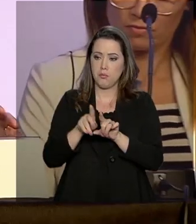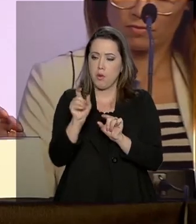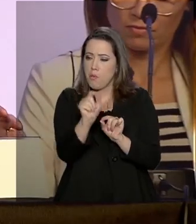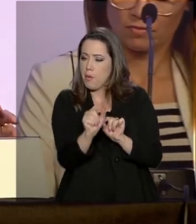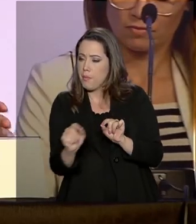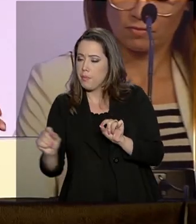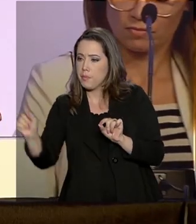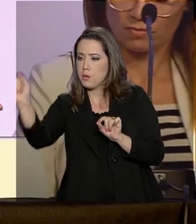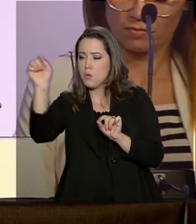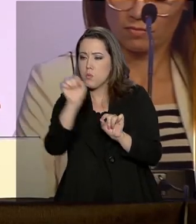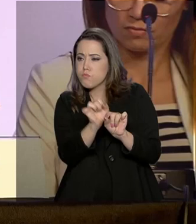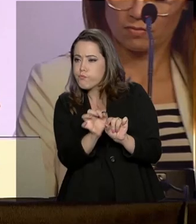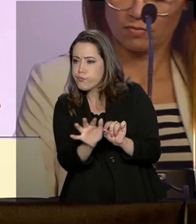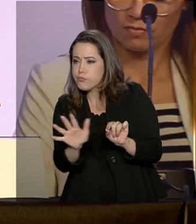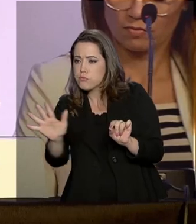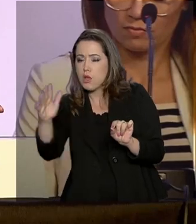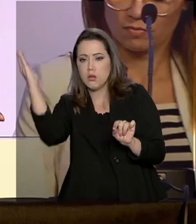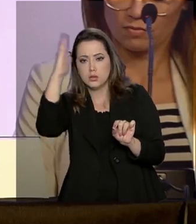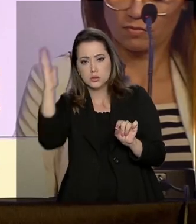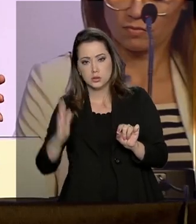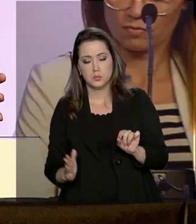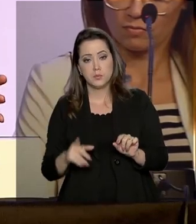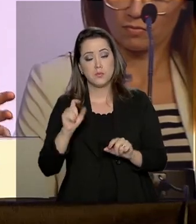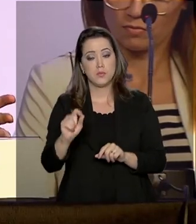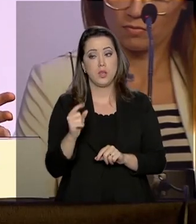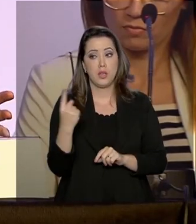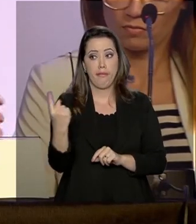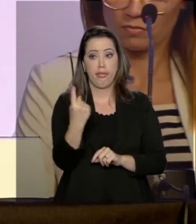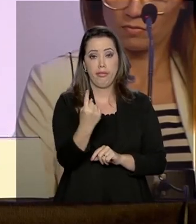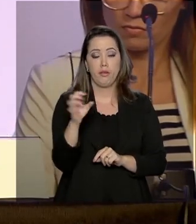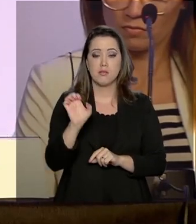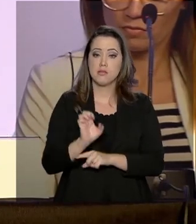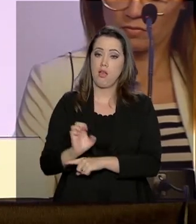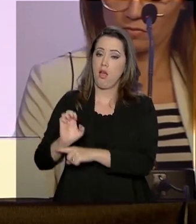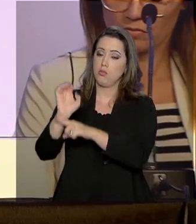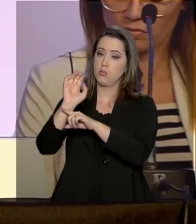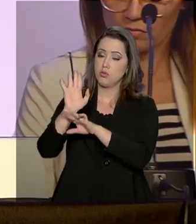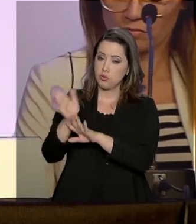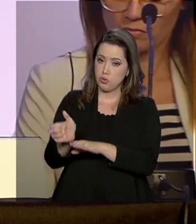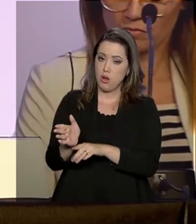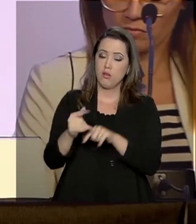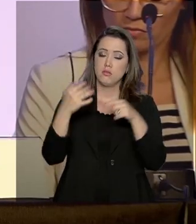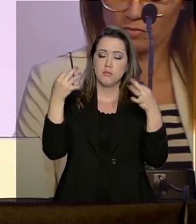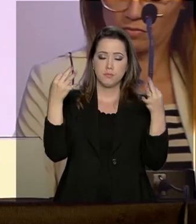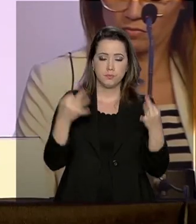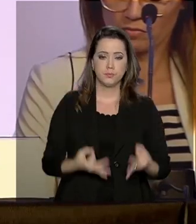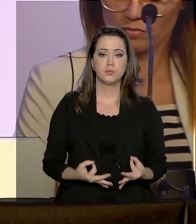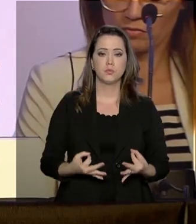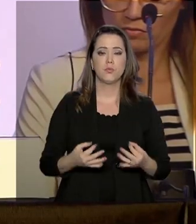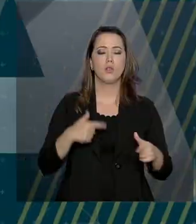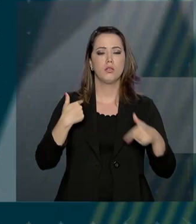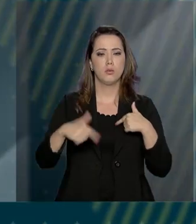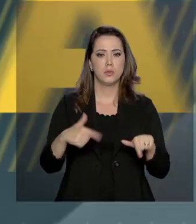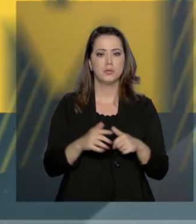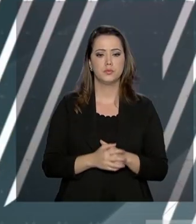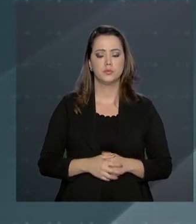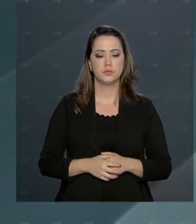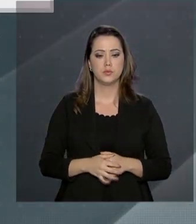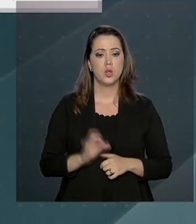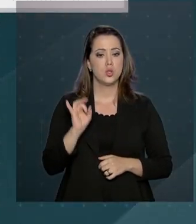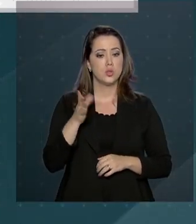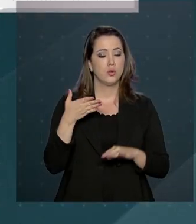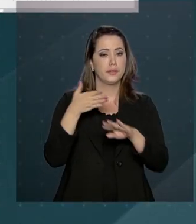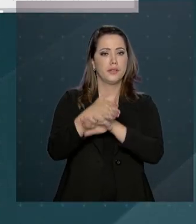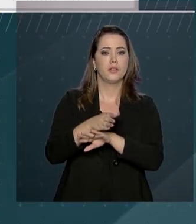focais questão é estabelecido nos estados que já estão efetivamente operando basta